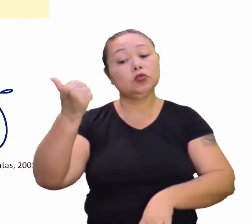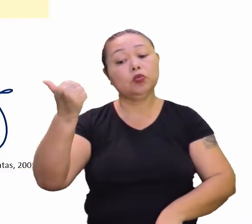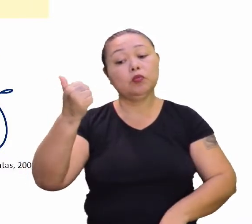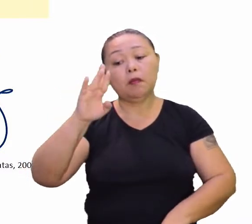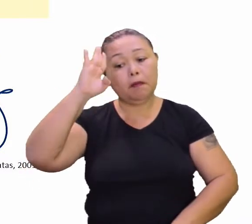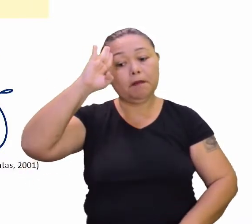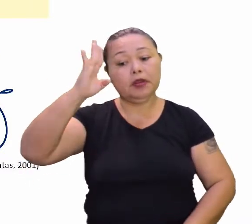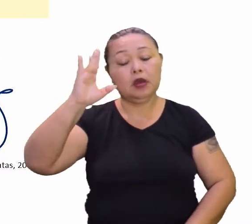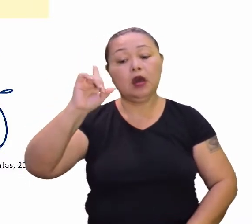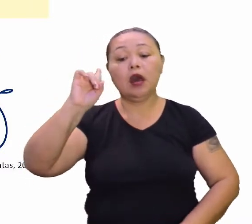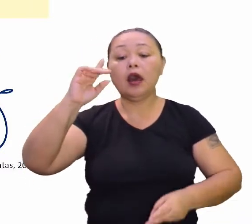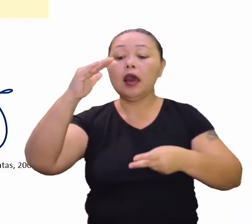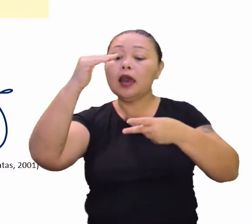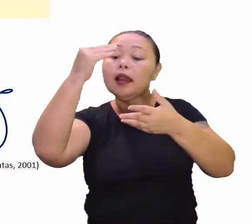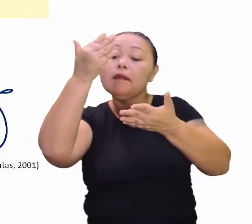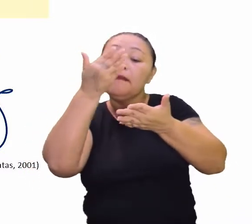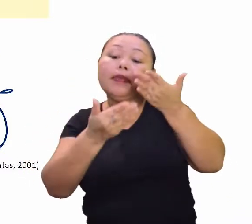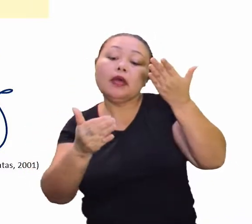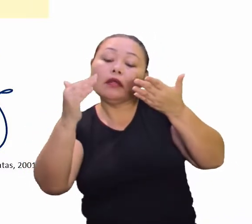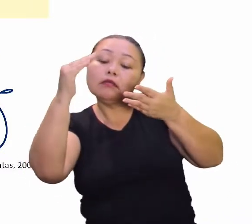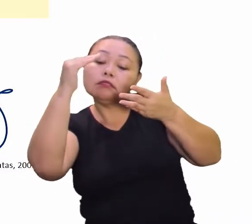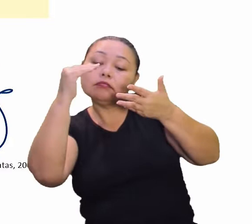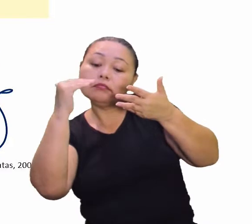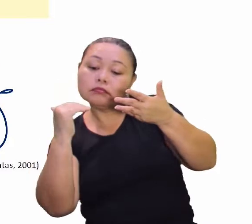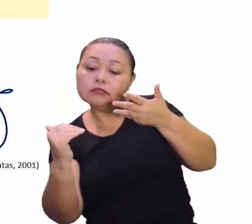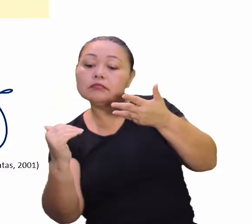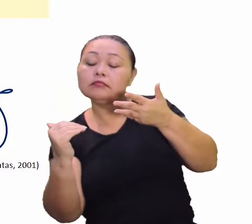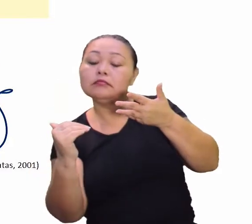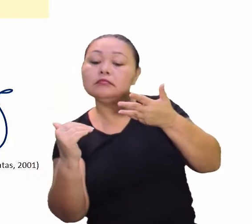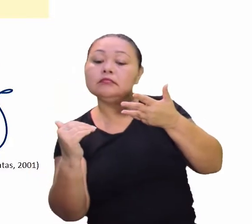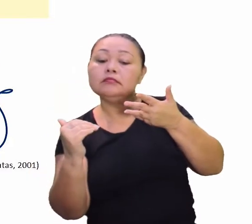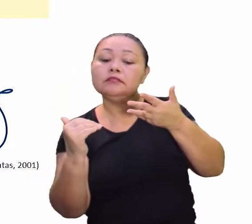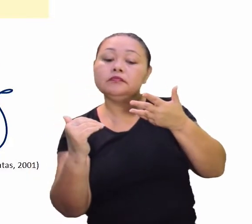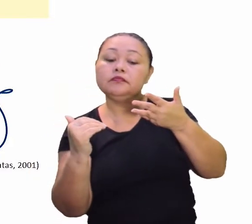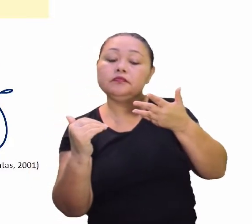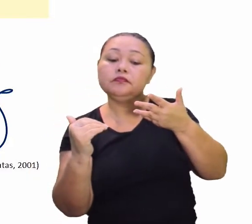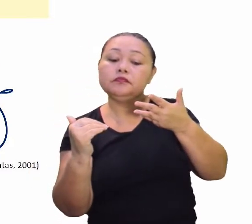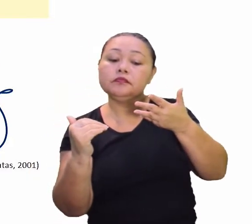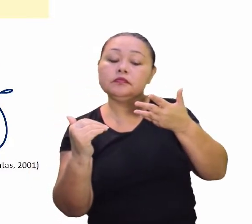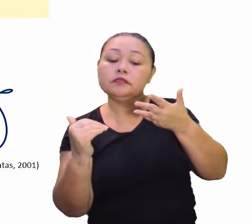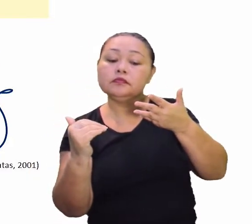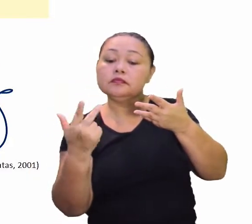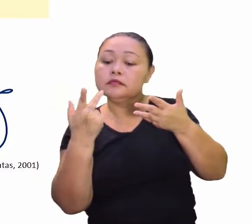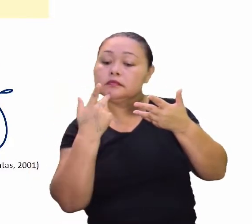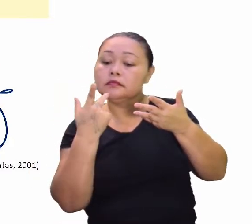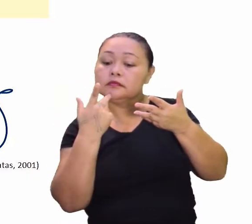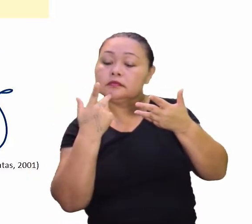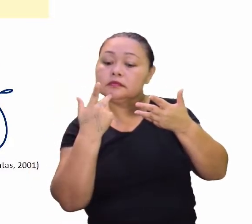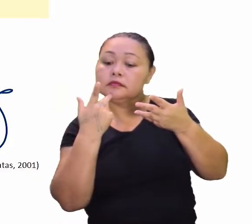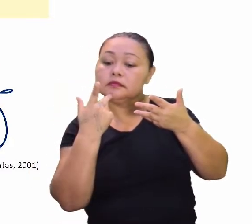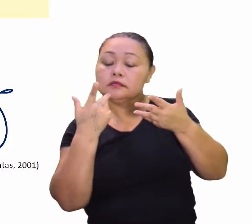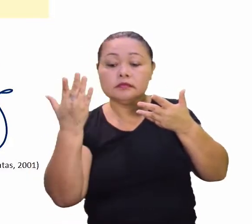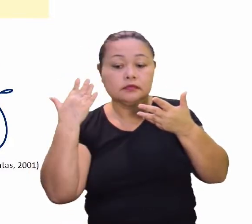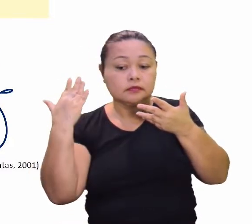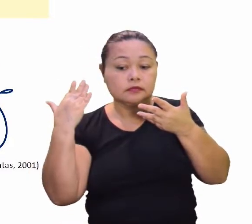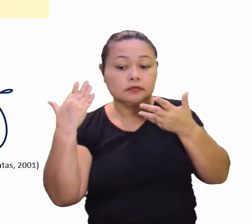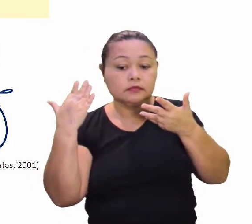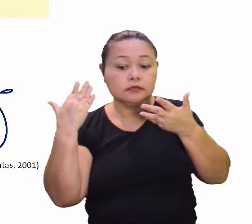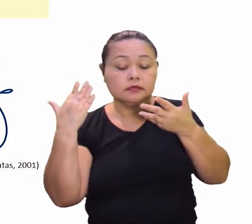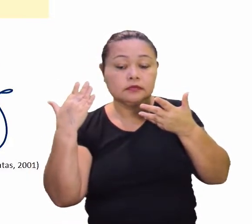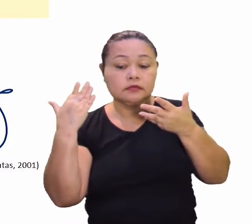Ele perdeu a supremacia para alguém. Exatamente. Aí também nós falamos em